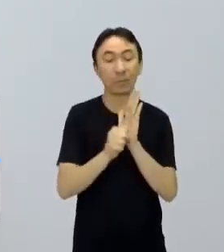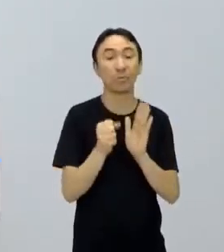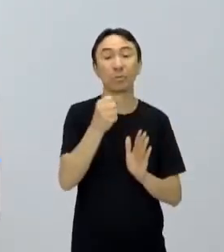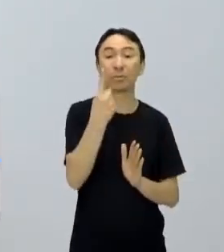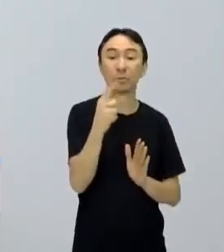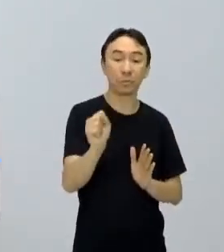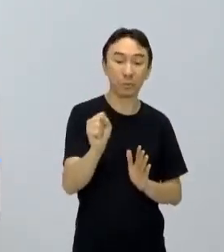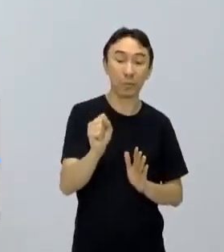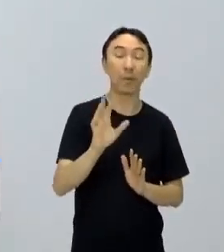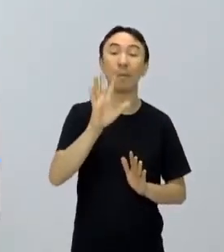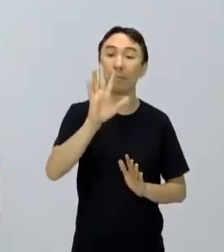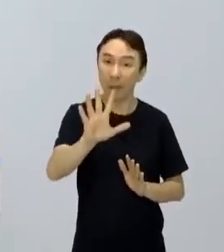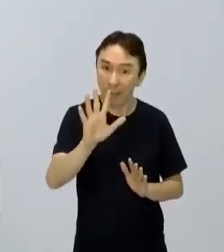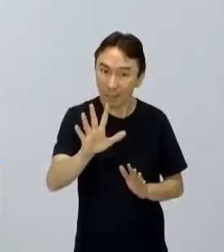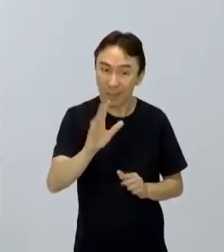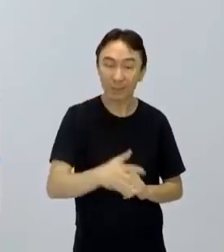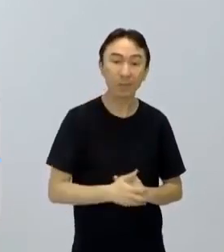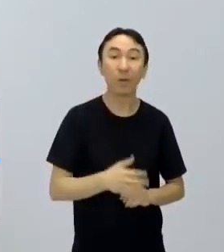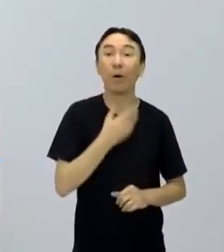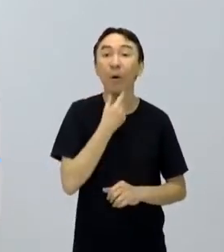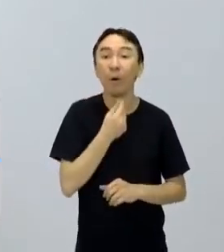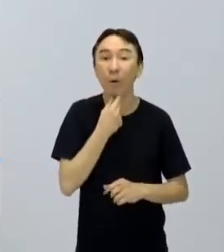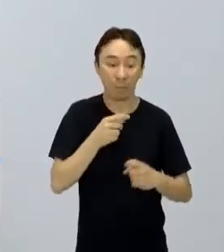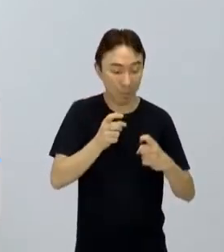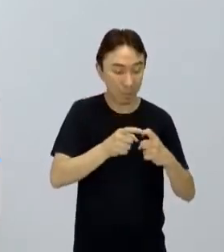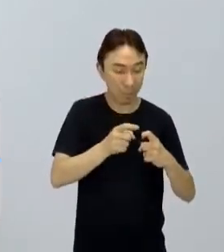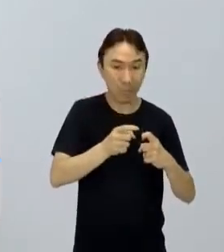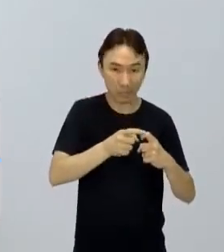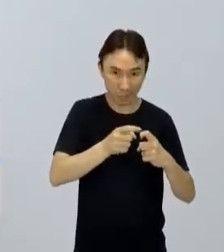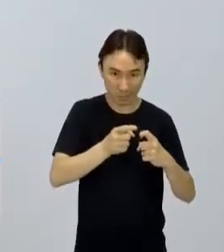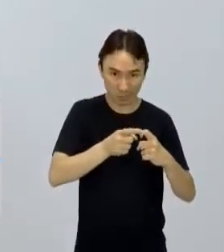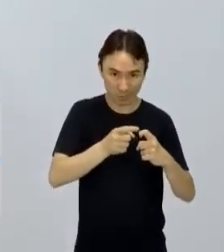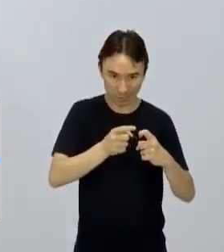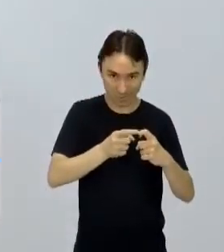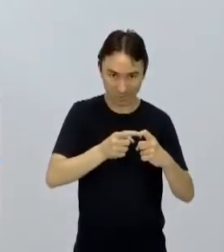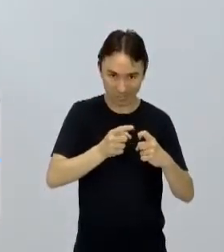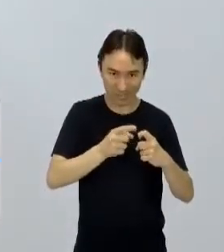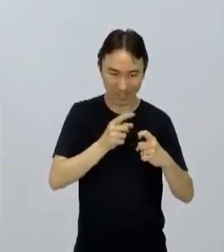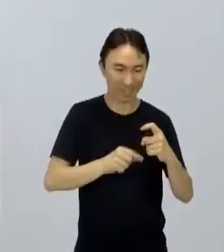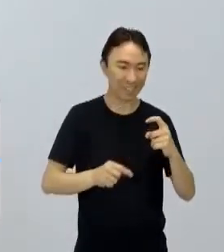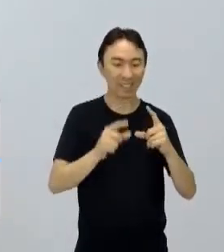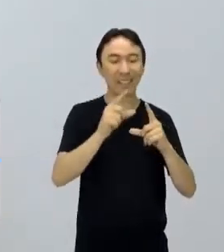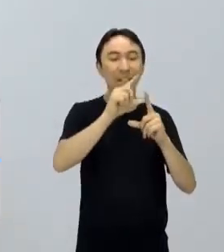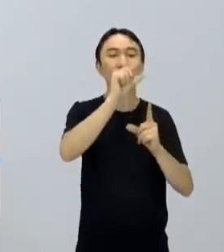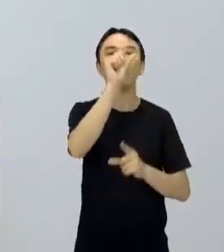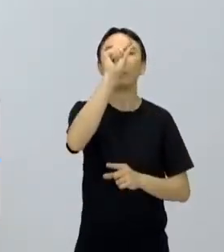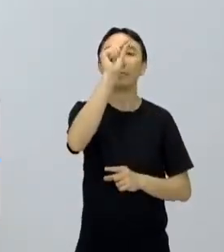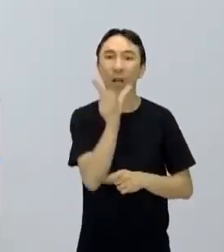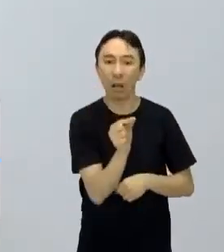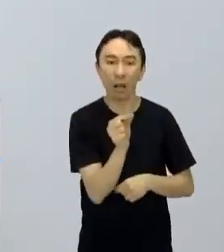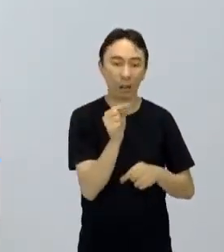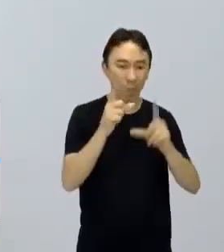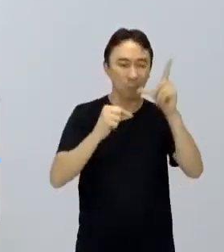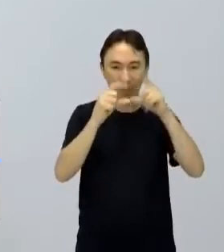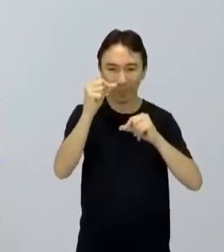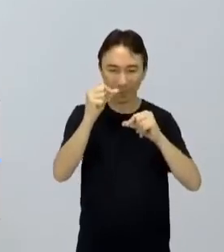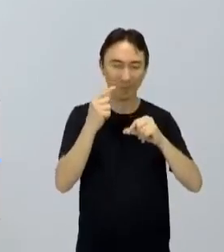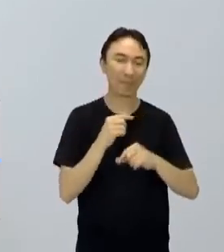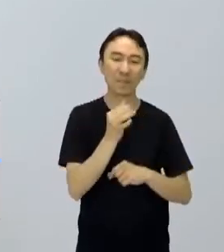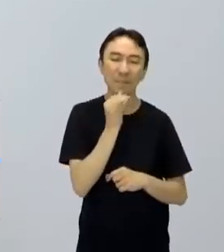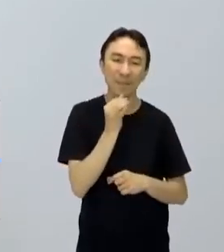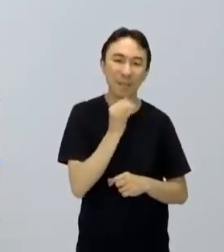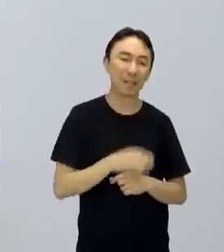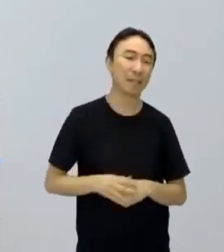já tinham conhecimento há muito tempo de que se pegasse um pano, passasse na ferida de alguém que